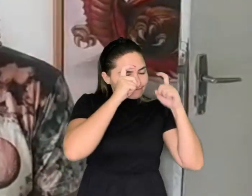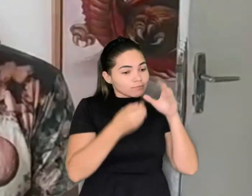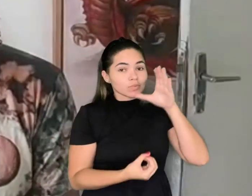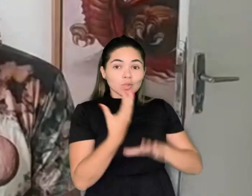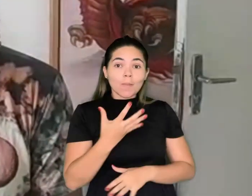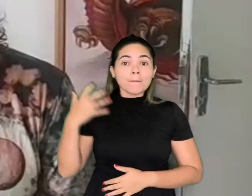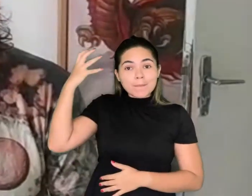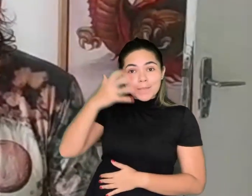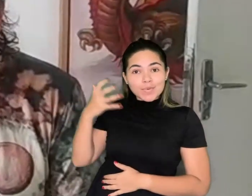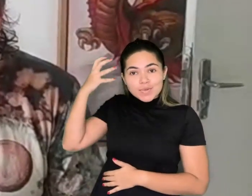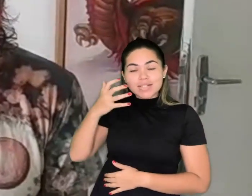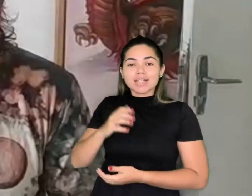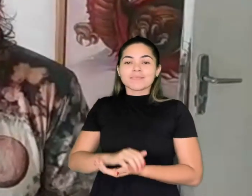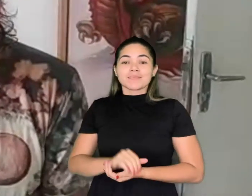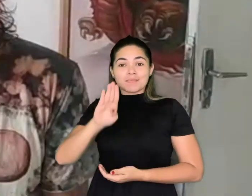né?